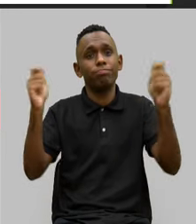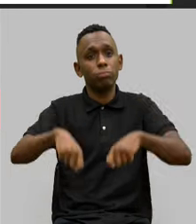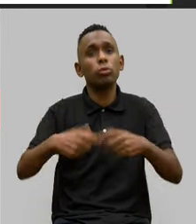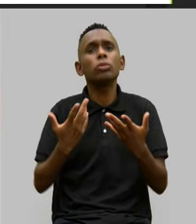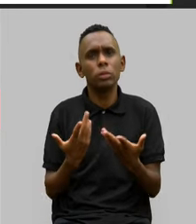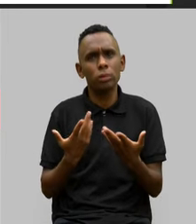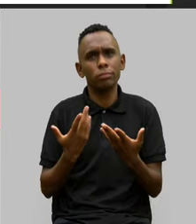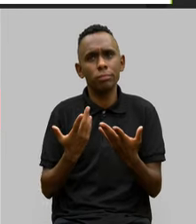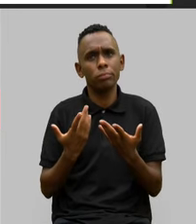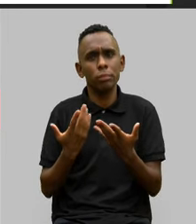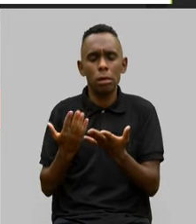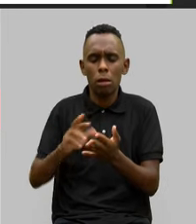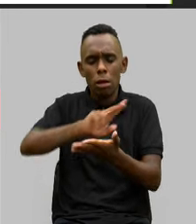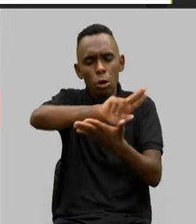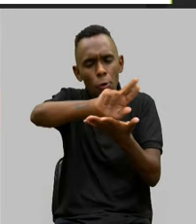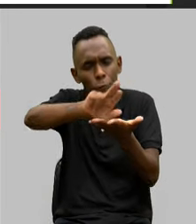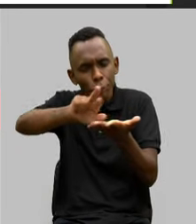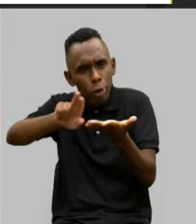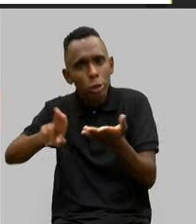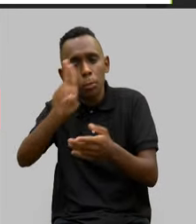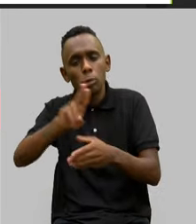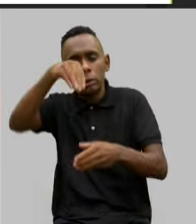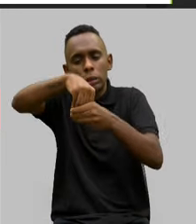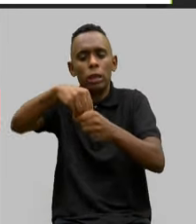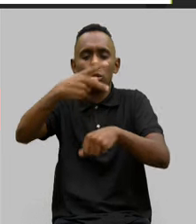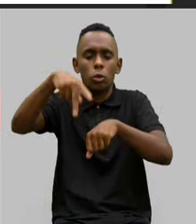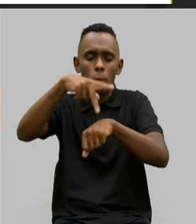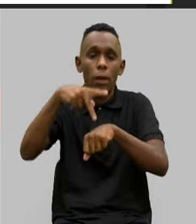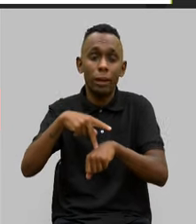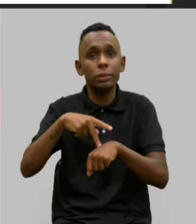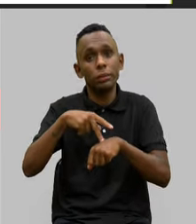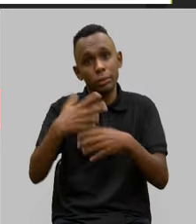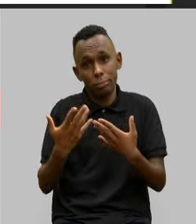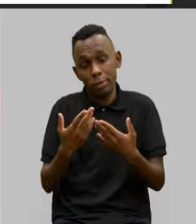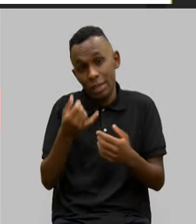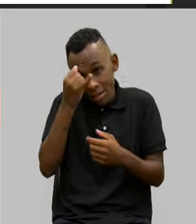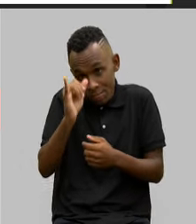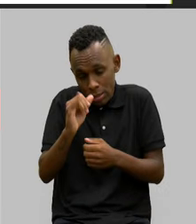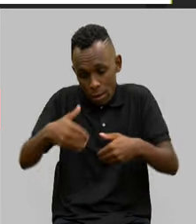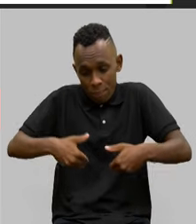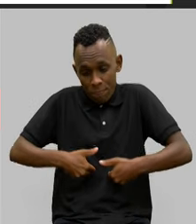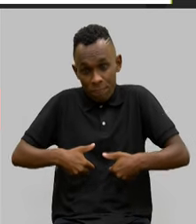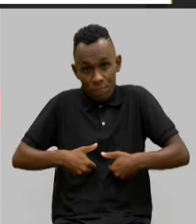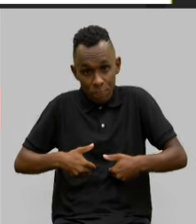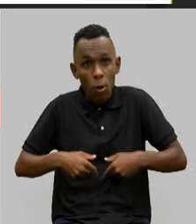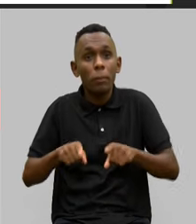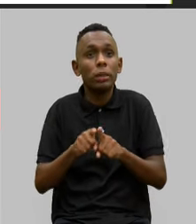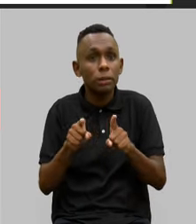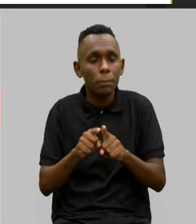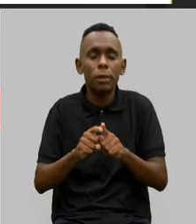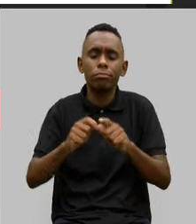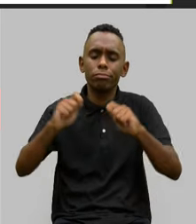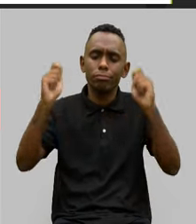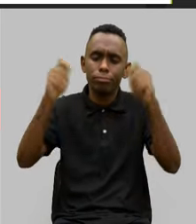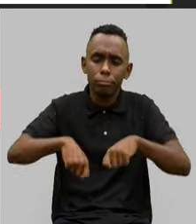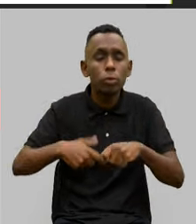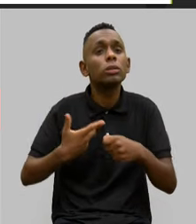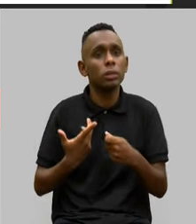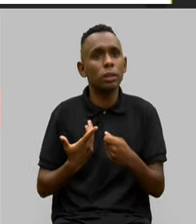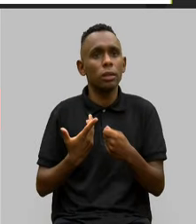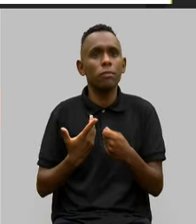espécies que são utilizadas no país para prevenir a fome e garantir a